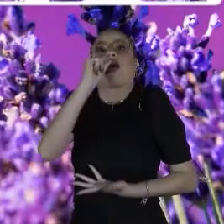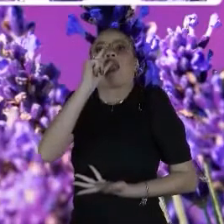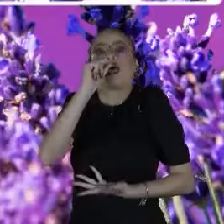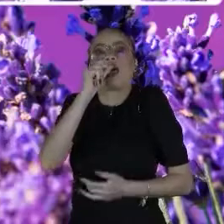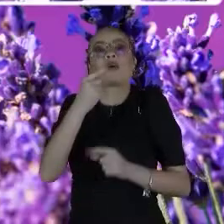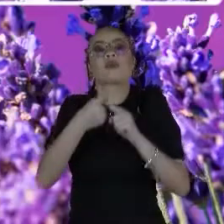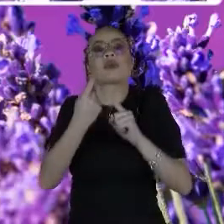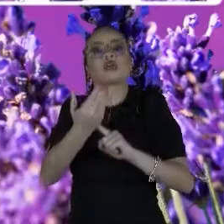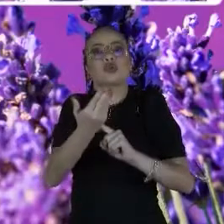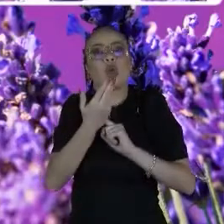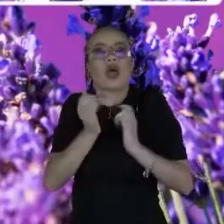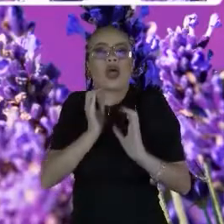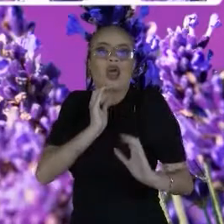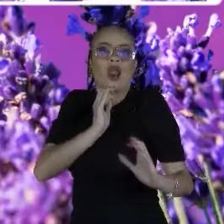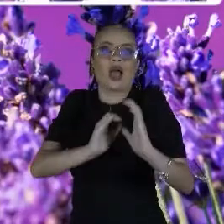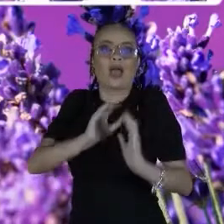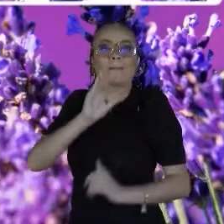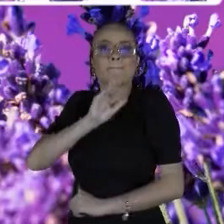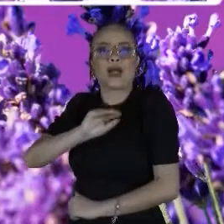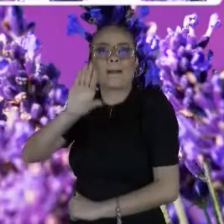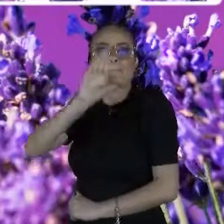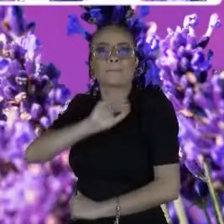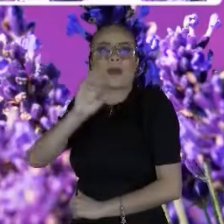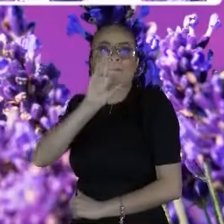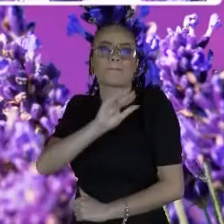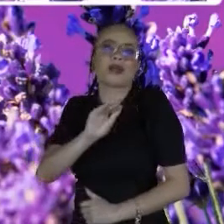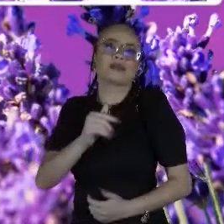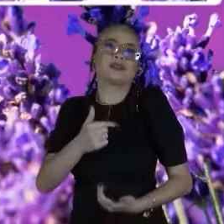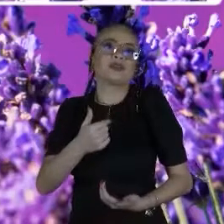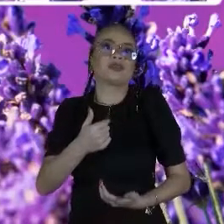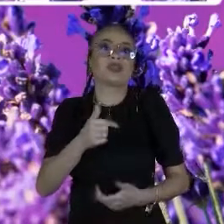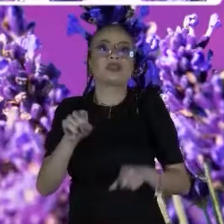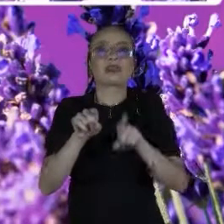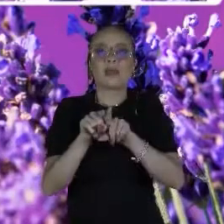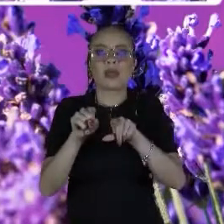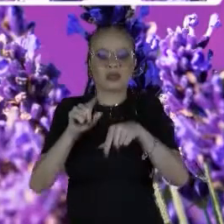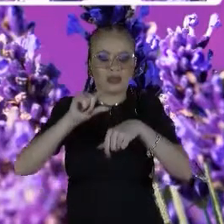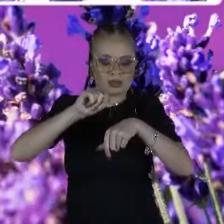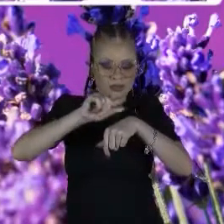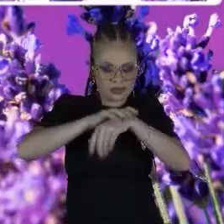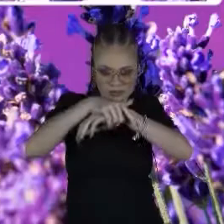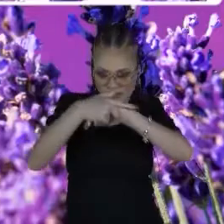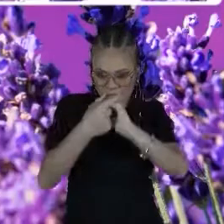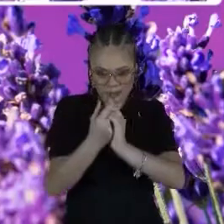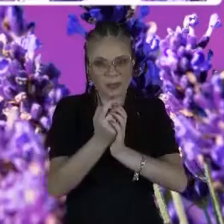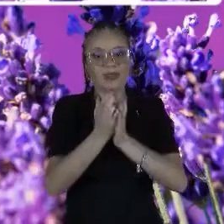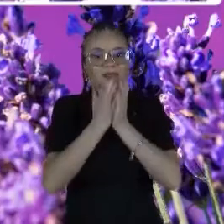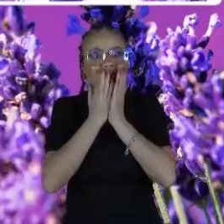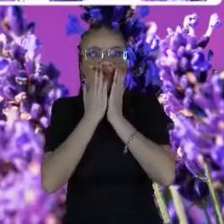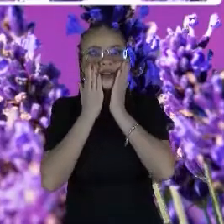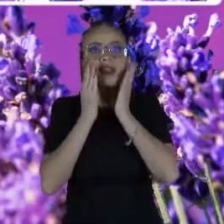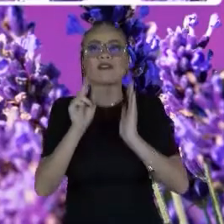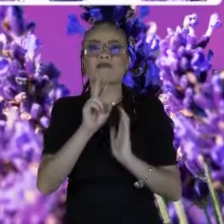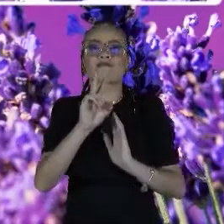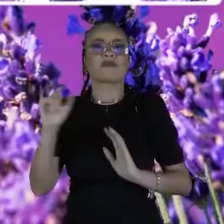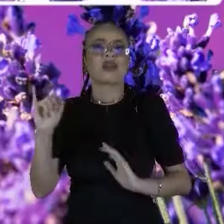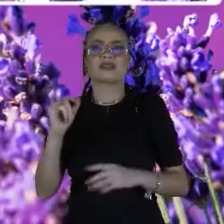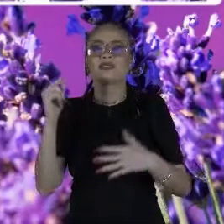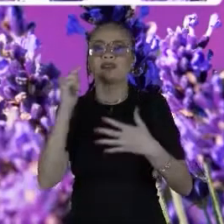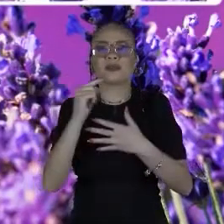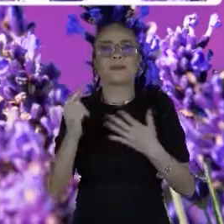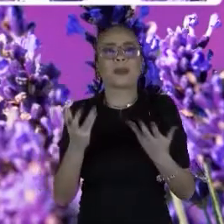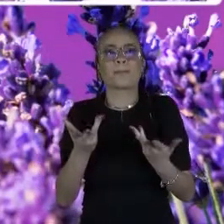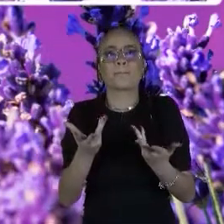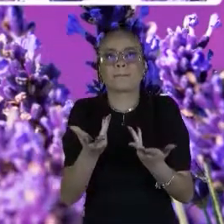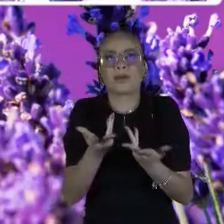óleo da comunicação eu adoro gente usar ele pra pele incrível né olha que vai me ajudar a fazer um excelente suporte e sono